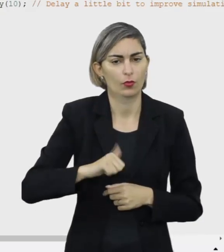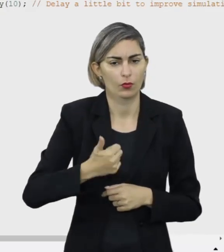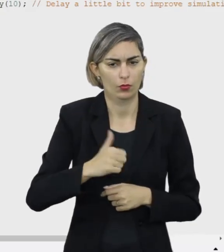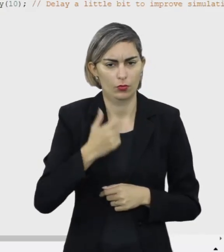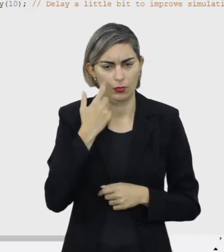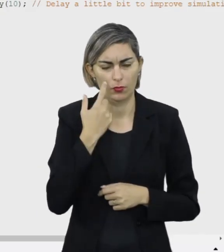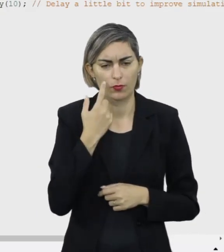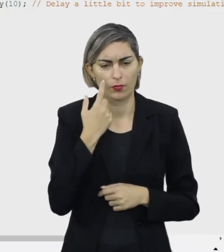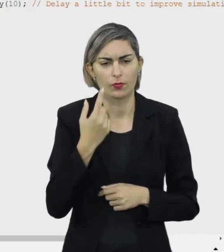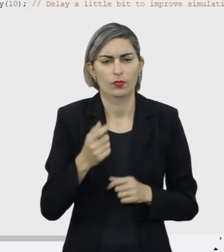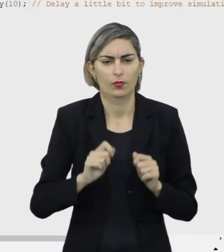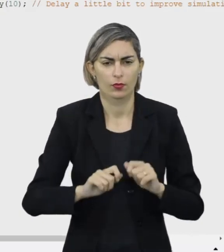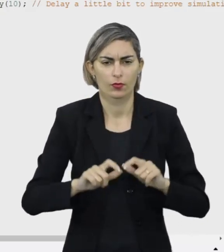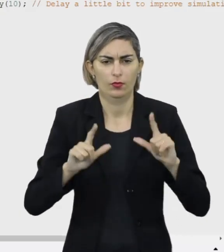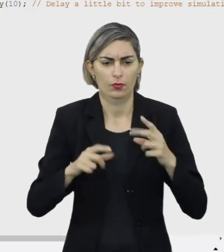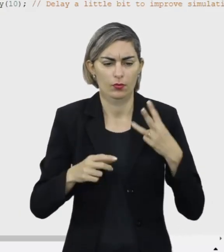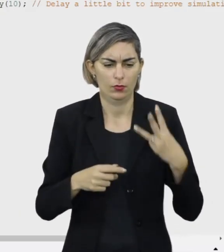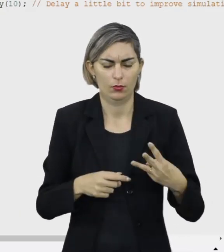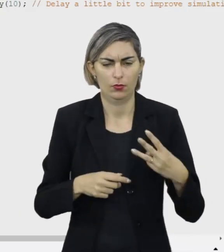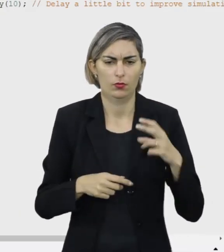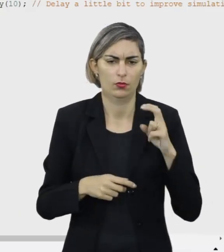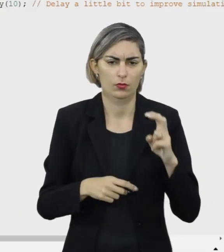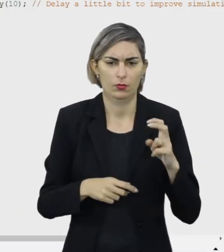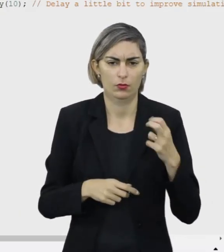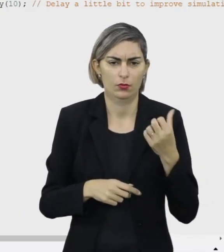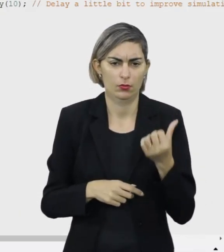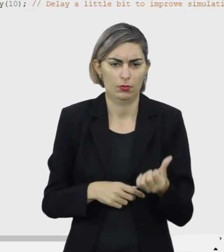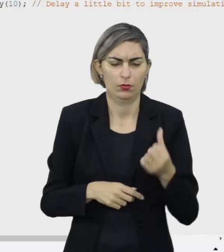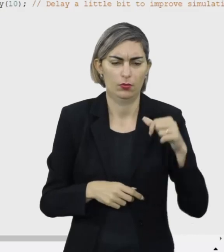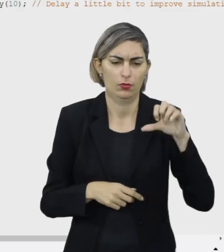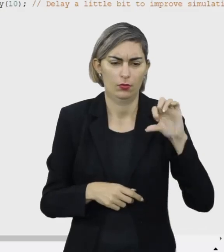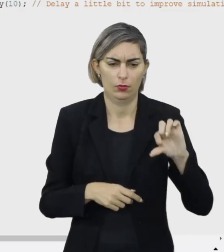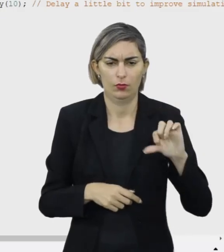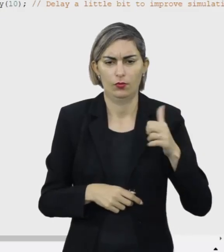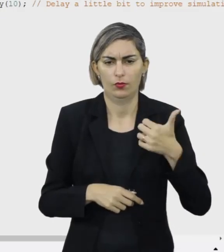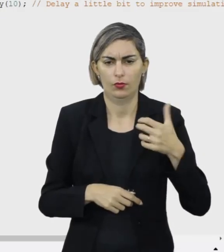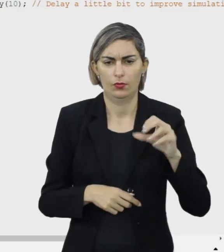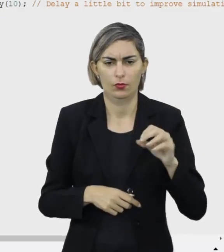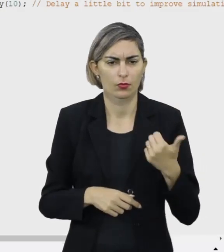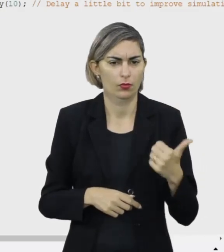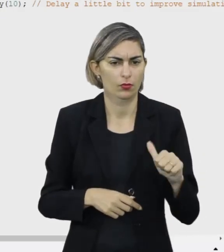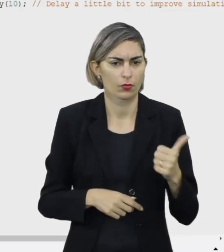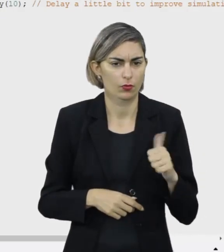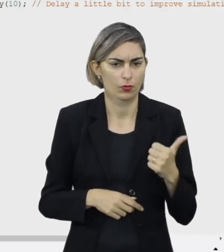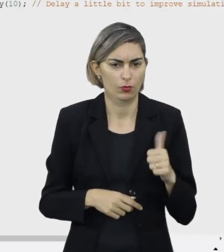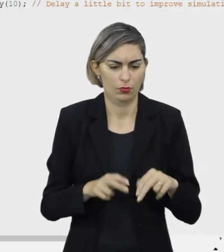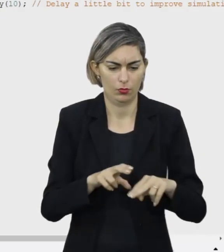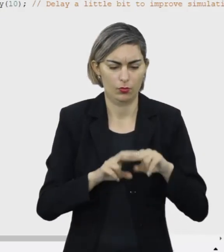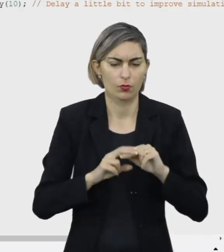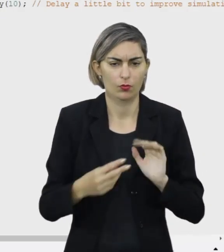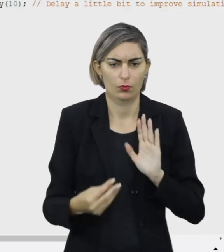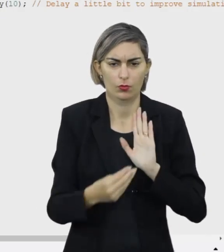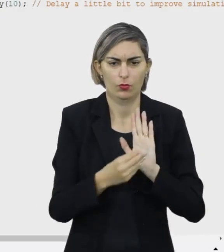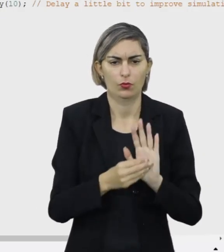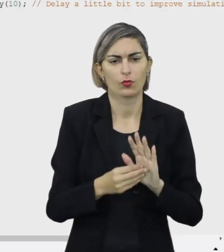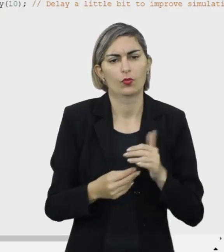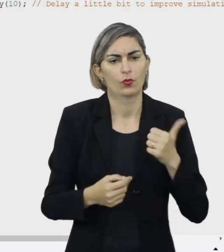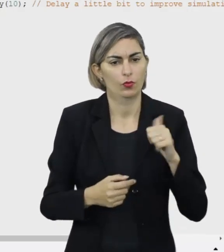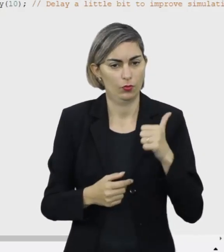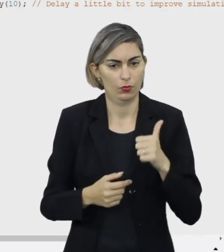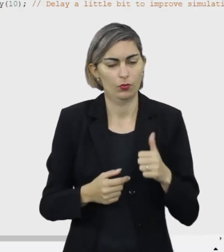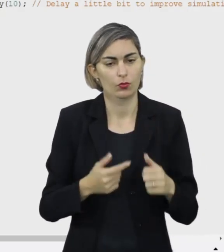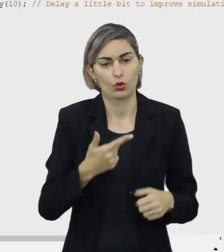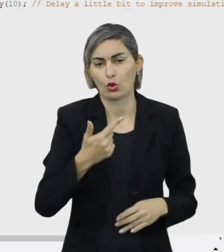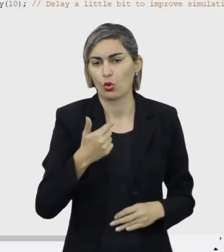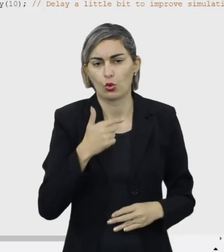os PWMs aqui na placa, ó. 3, 5, 6, 9, 10 e 11. Foi por isso que eu coloquei no 12 inicialmente e tirei para o 11.